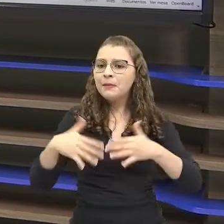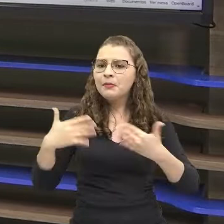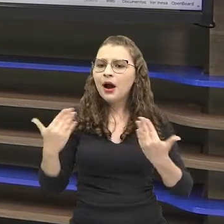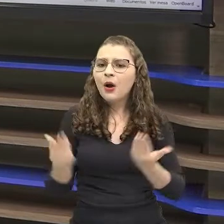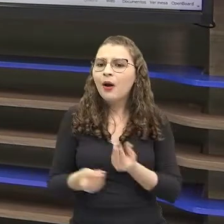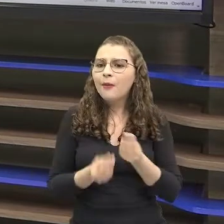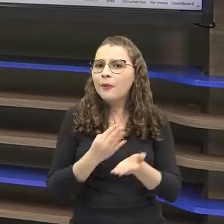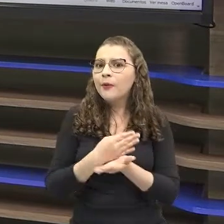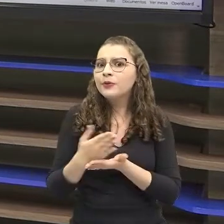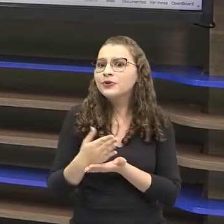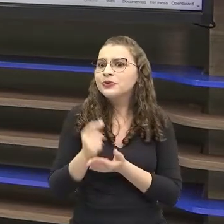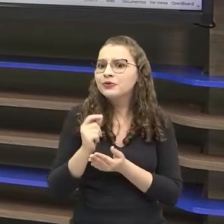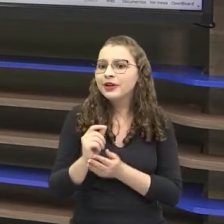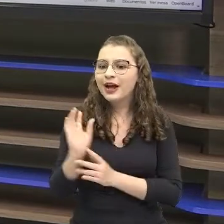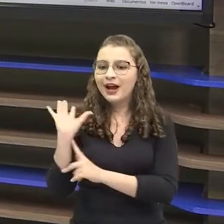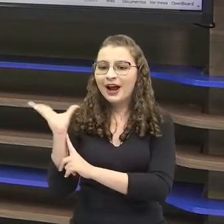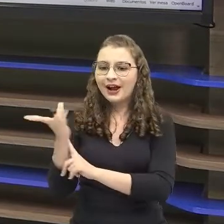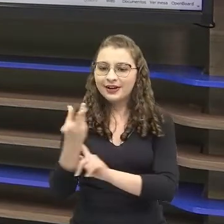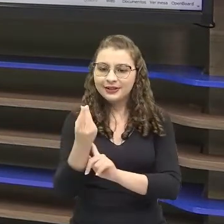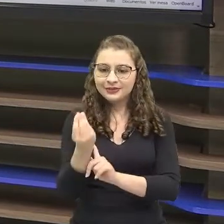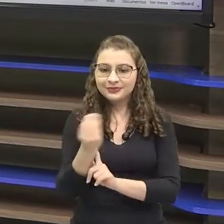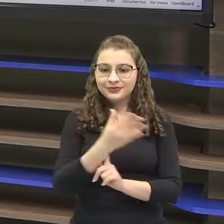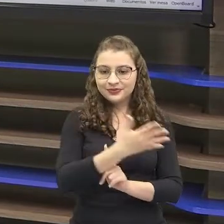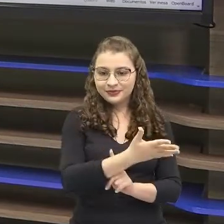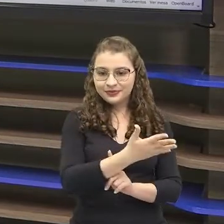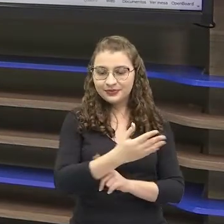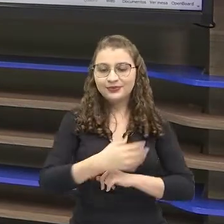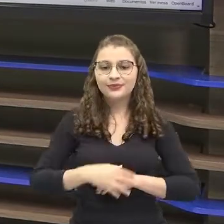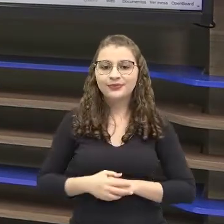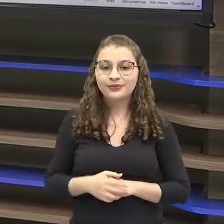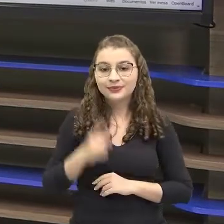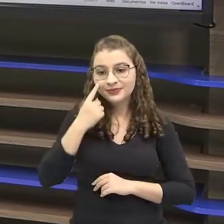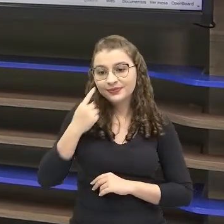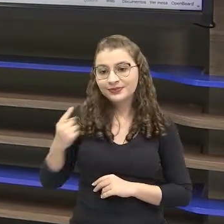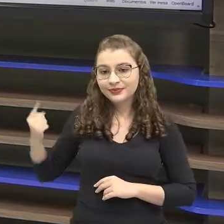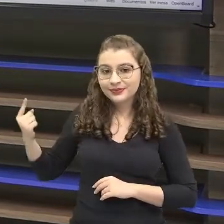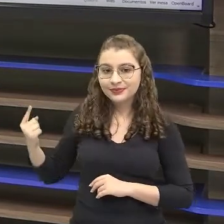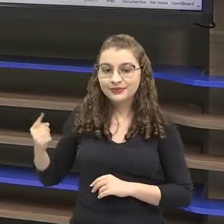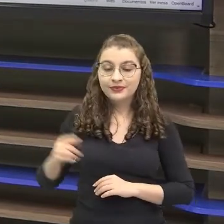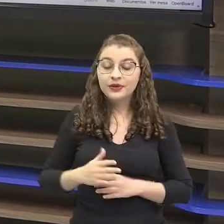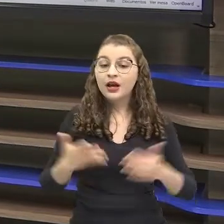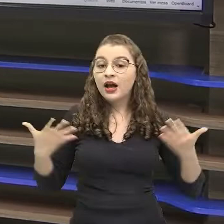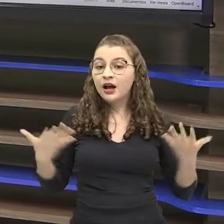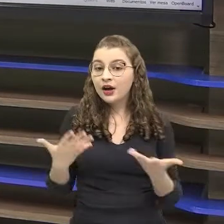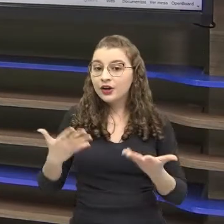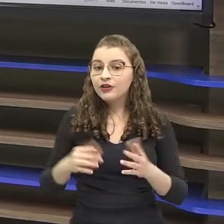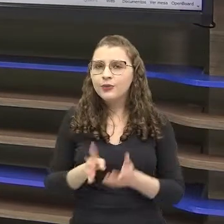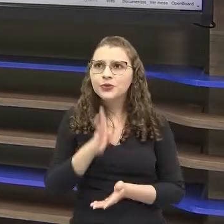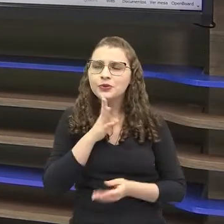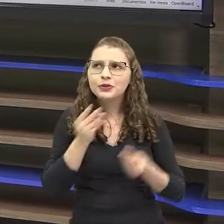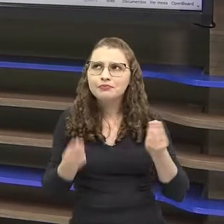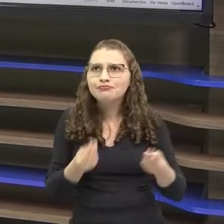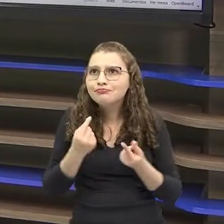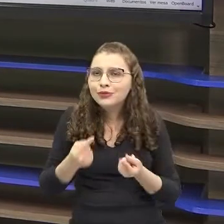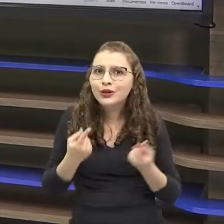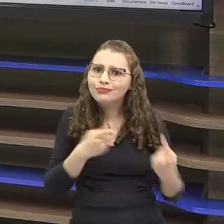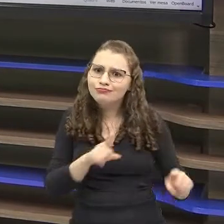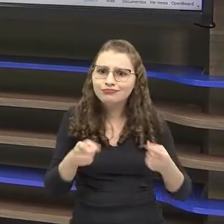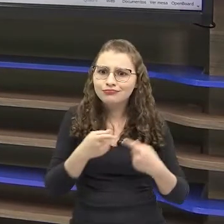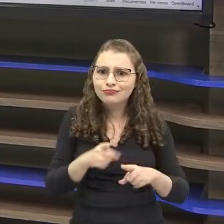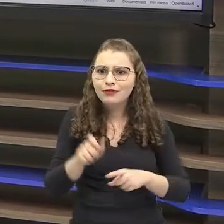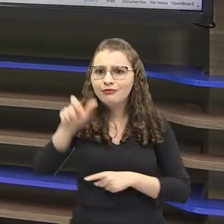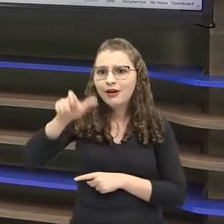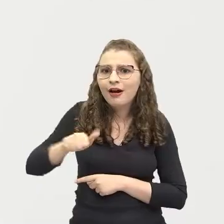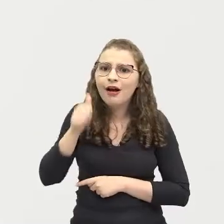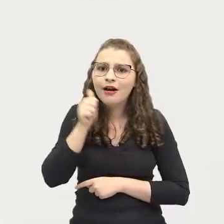inicial, que foi a Semana da Arte Moderna. Vamos conhecer um pouquinho? Olha só. Primeiramente, vamos entender essa polêmica que houve ali com a